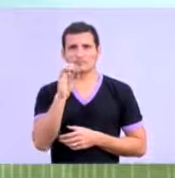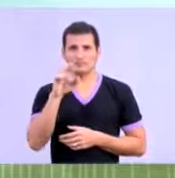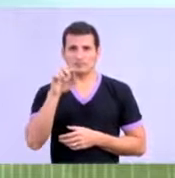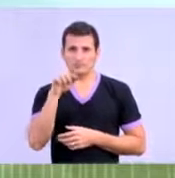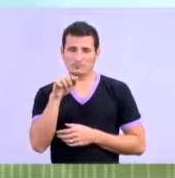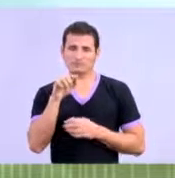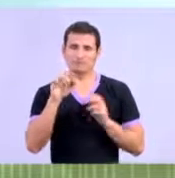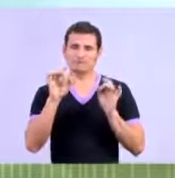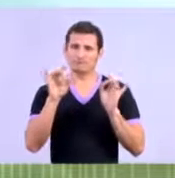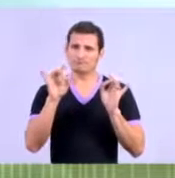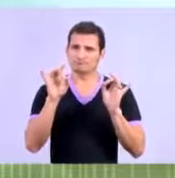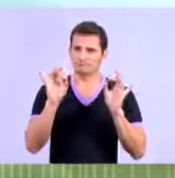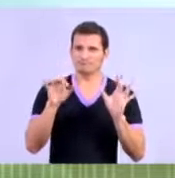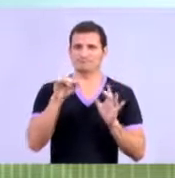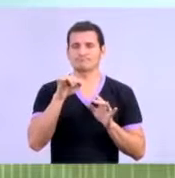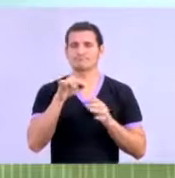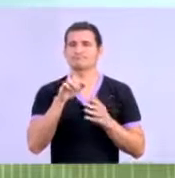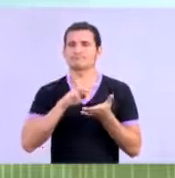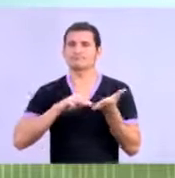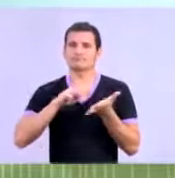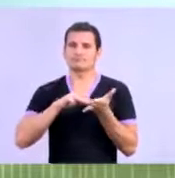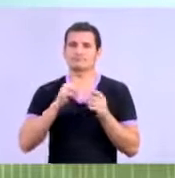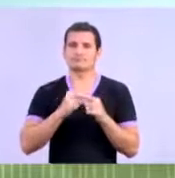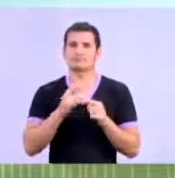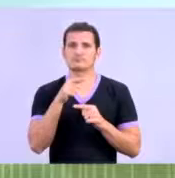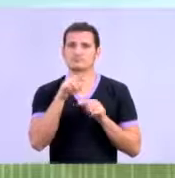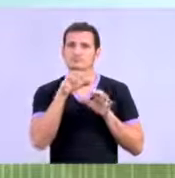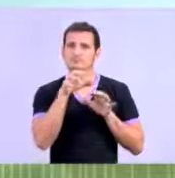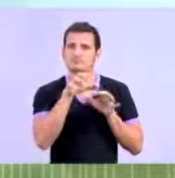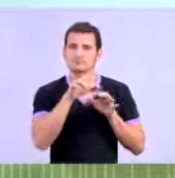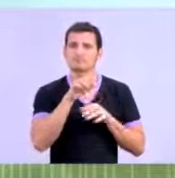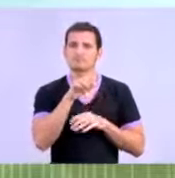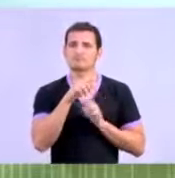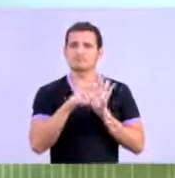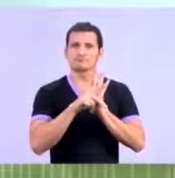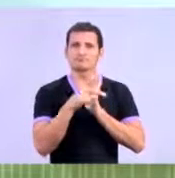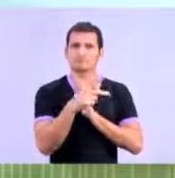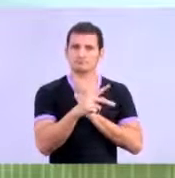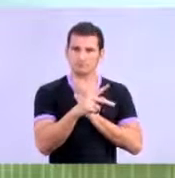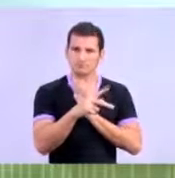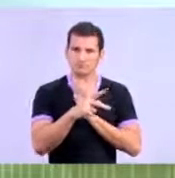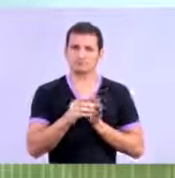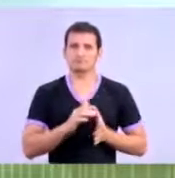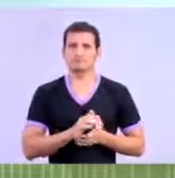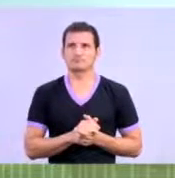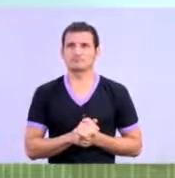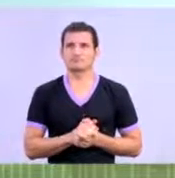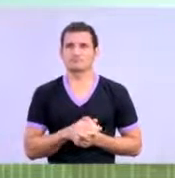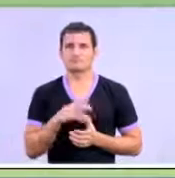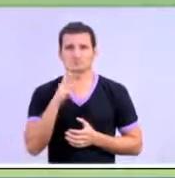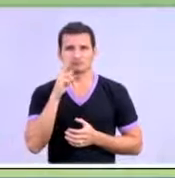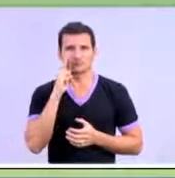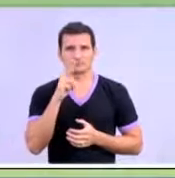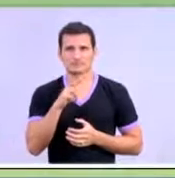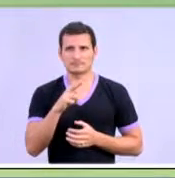método especial. Ele é especial porque ele tem características únicas em relação a outros métodos. Vamos dar uma olhada